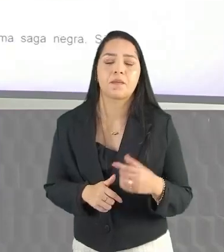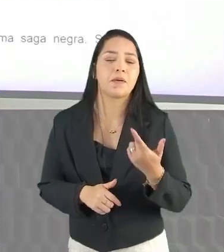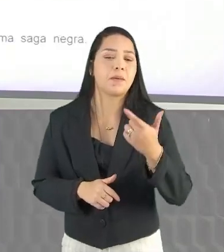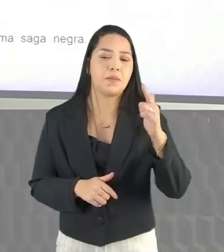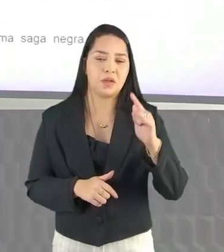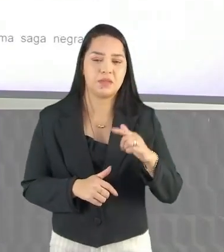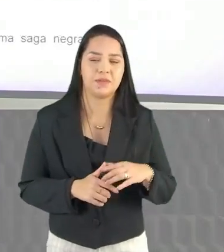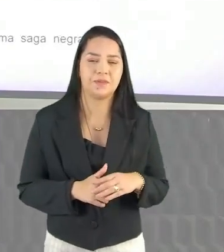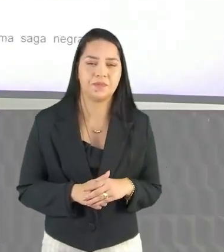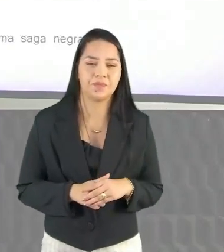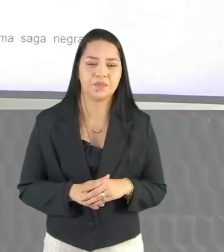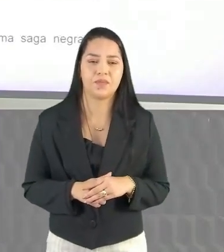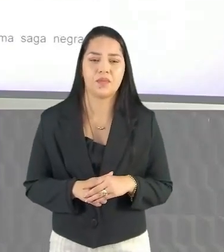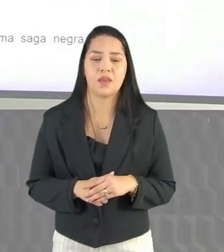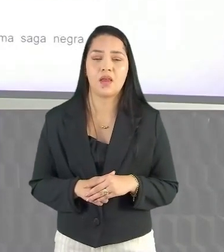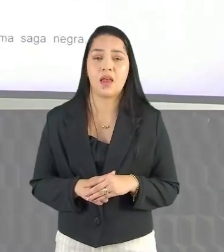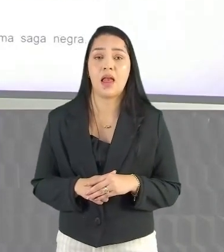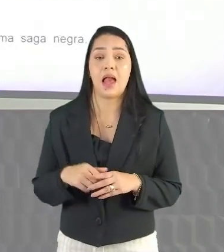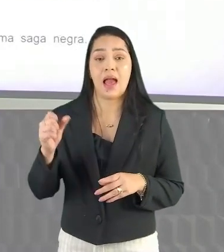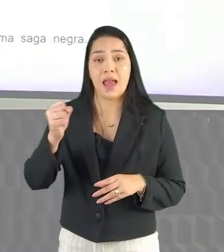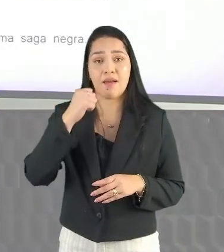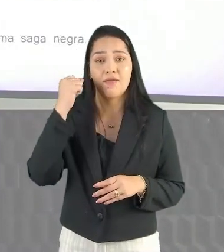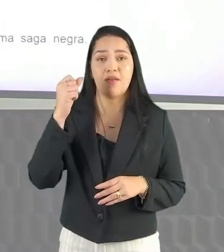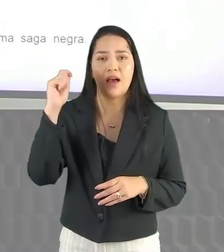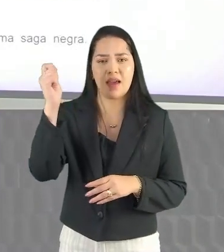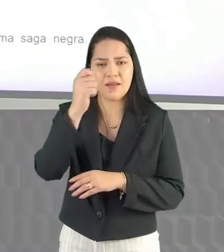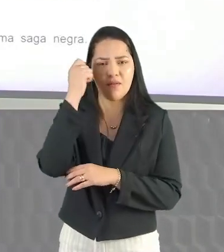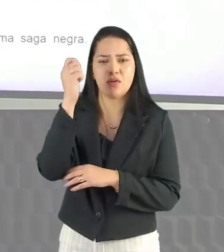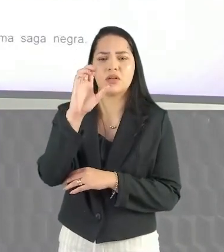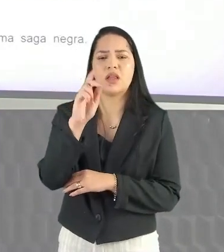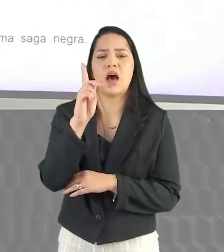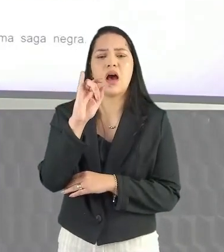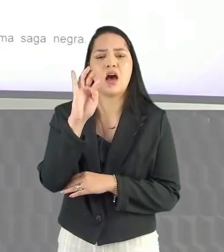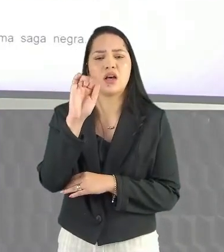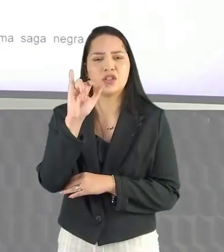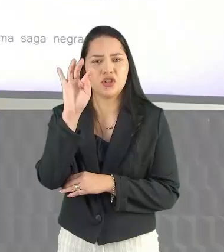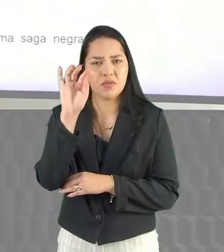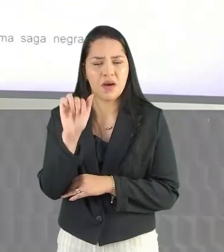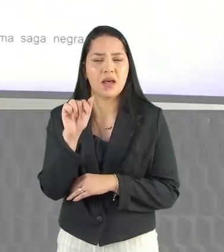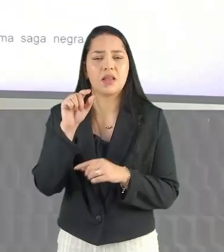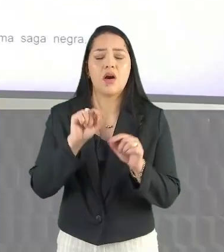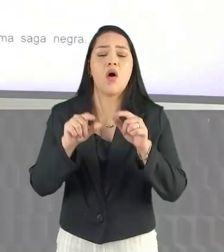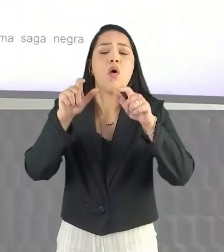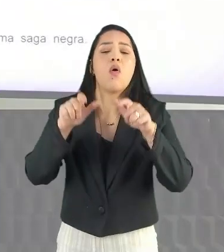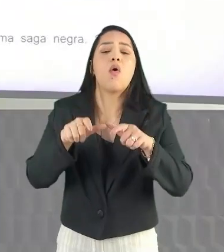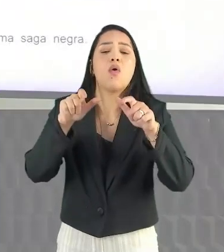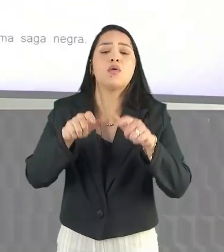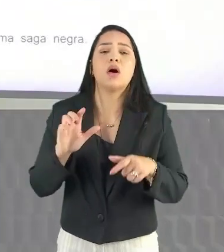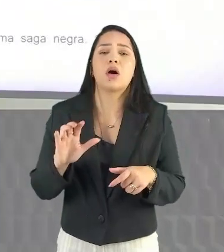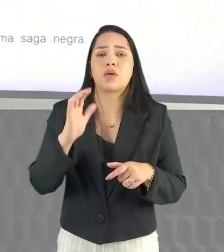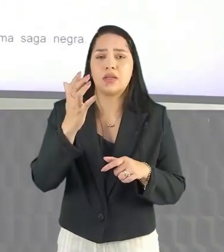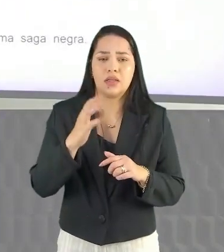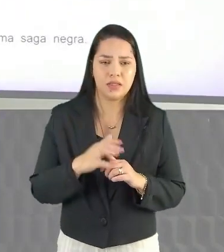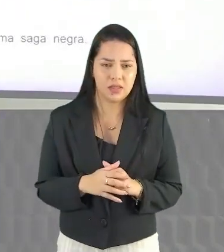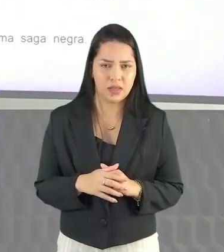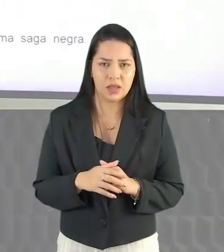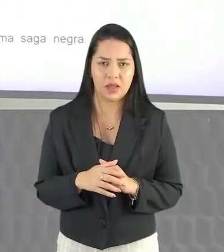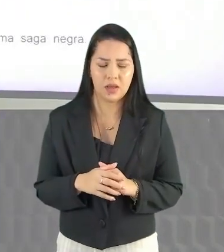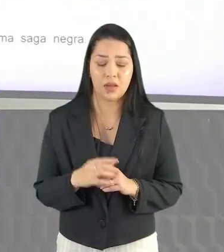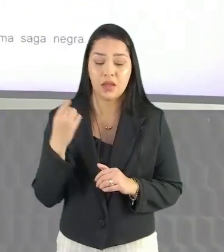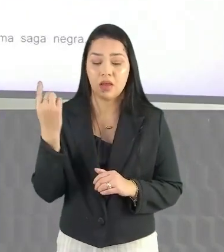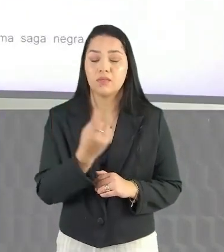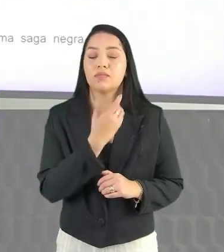próxima questão. A revolta da Chibata. E aí, assim, pô, professor, essa revolta da Chibata ocorreu aonde? Ela ocorre ainda na